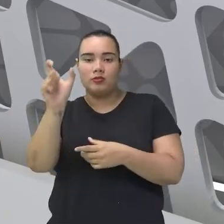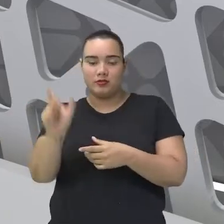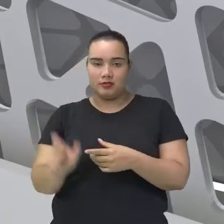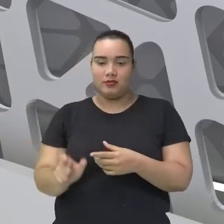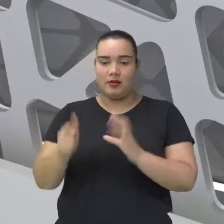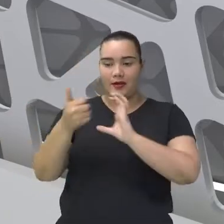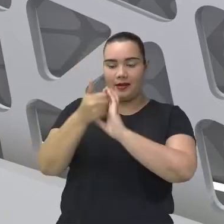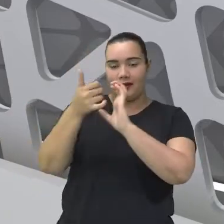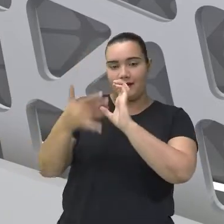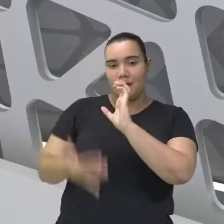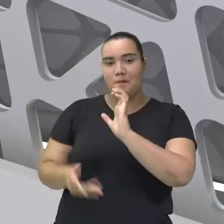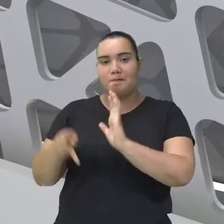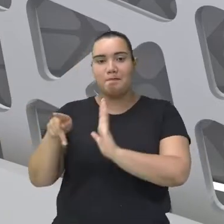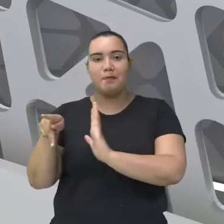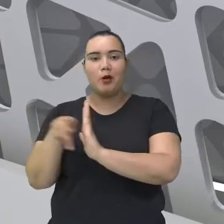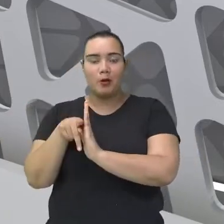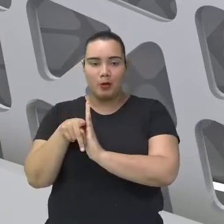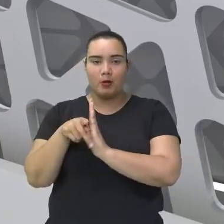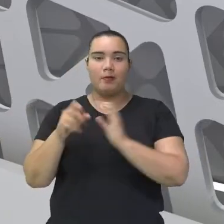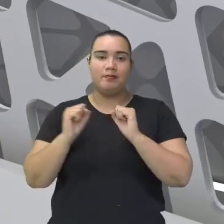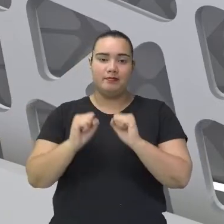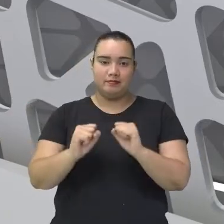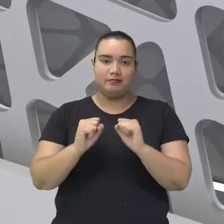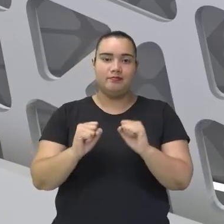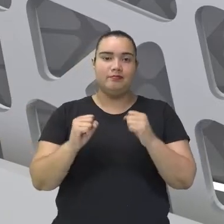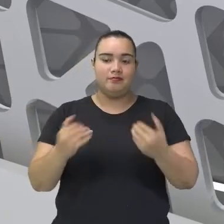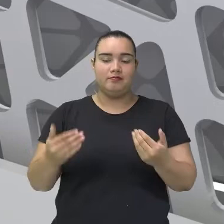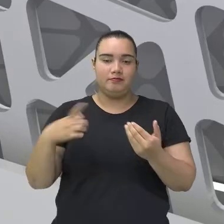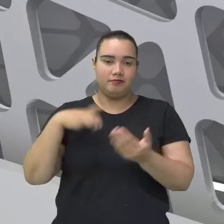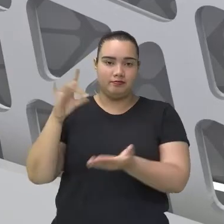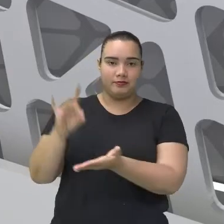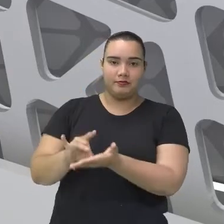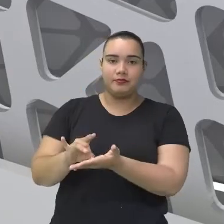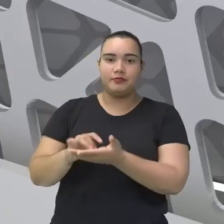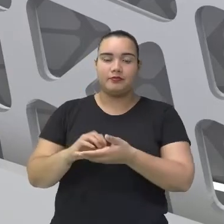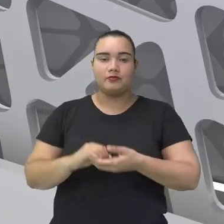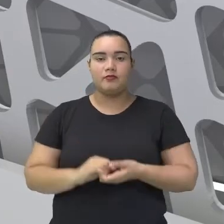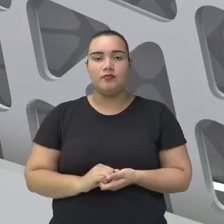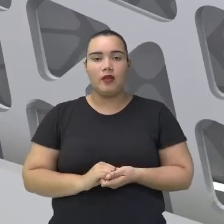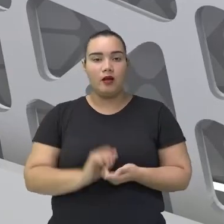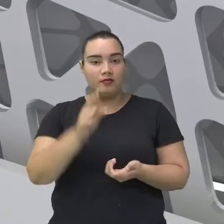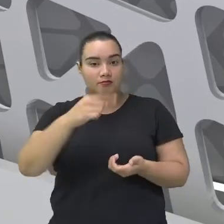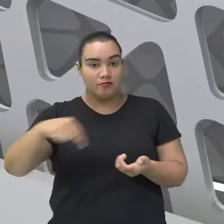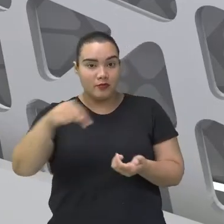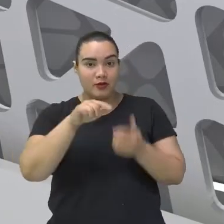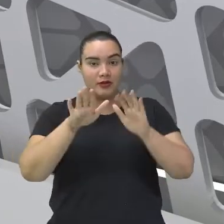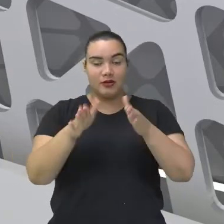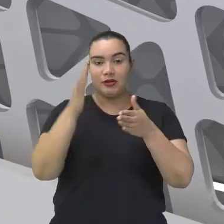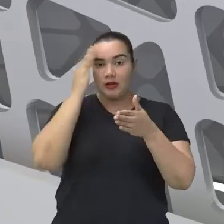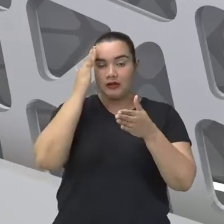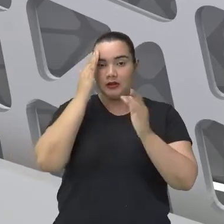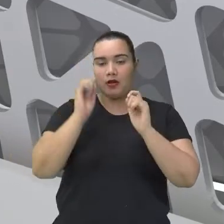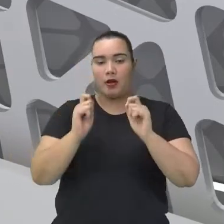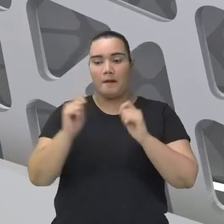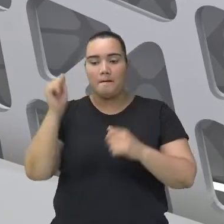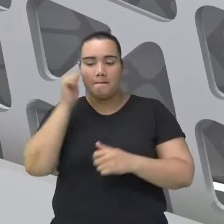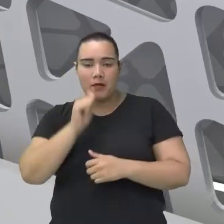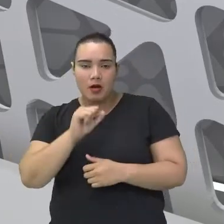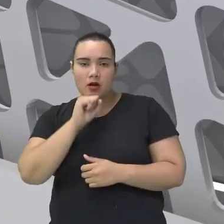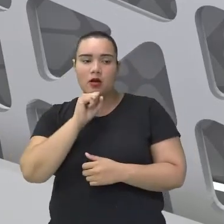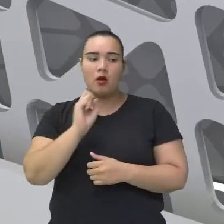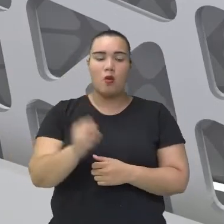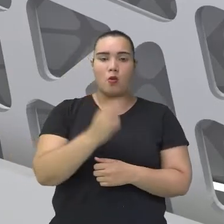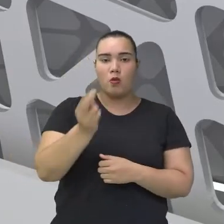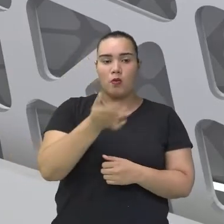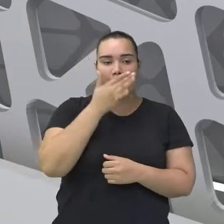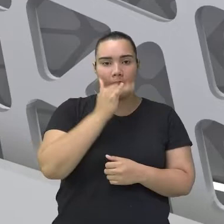suas características possam ser consolidadas. E vocês já sabem que mesmo o pai, mesmo a mãe,